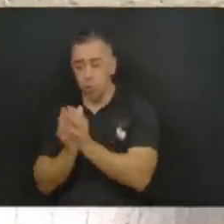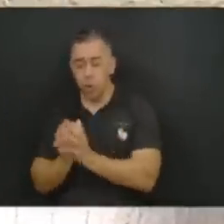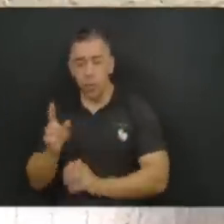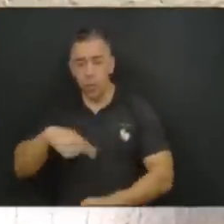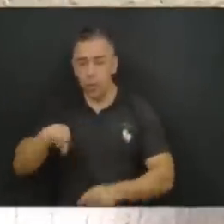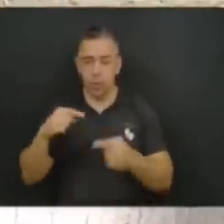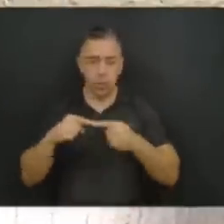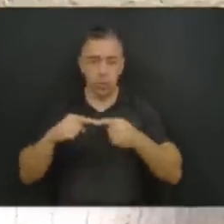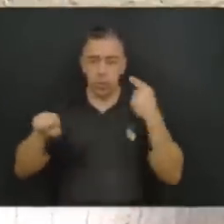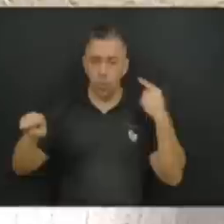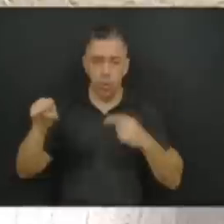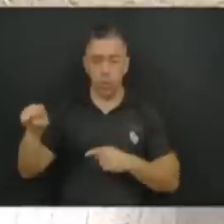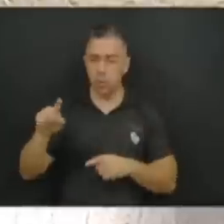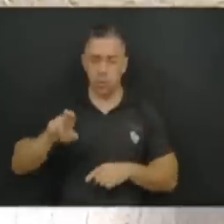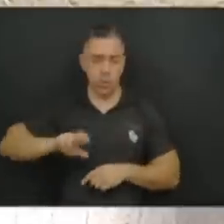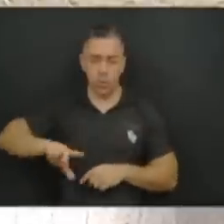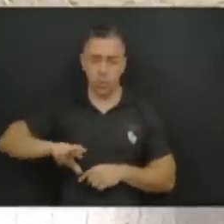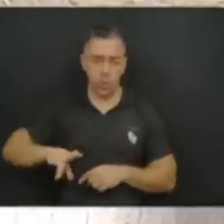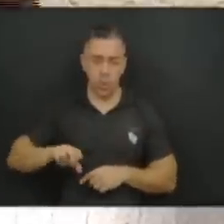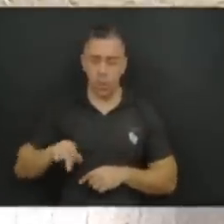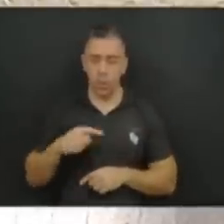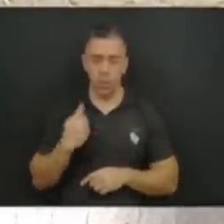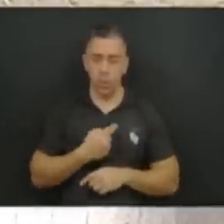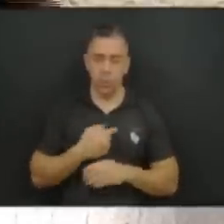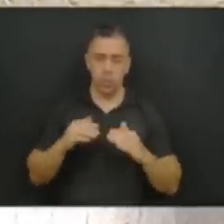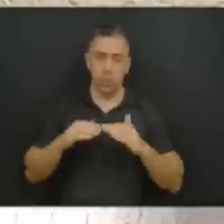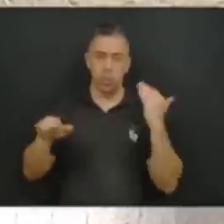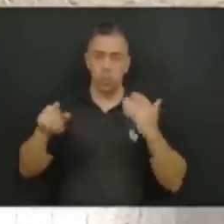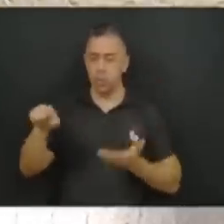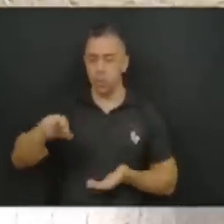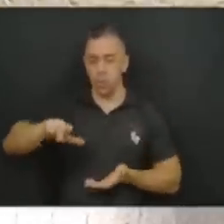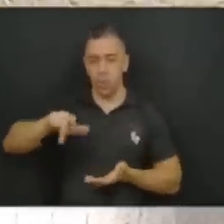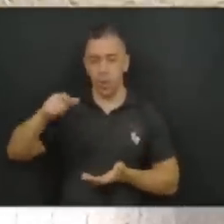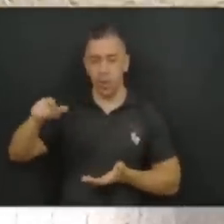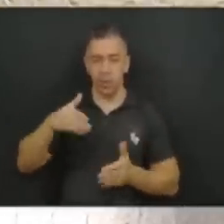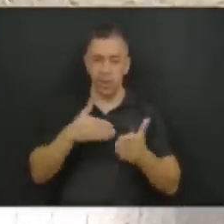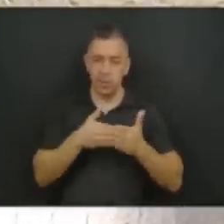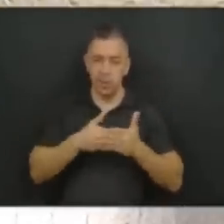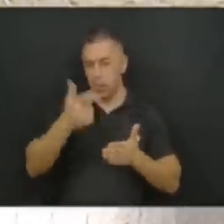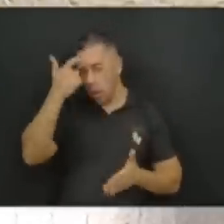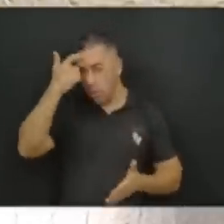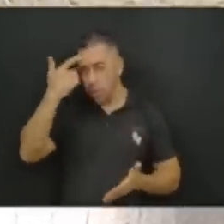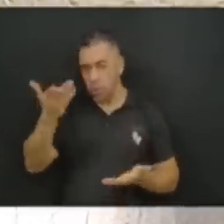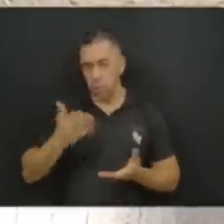essa Contra isso não está e eles não são tão sim limitados